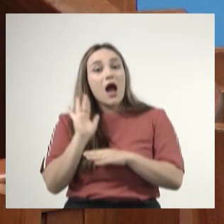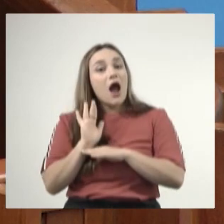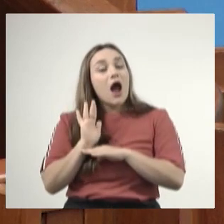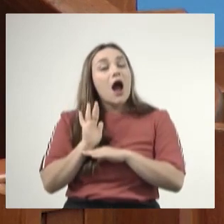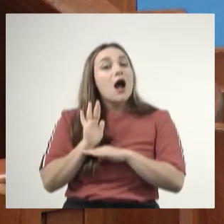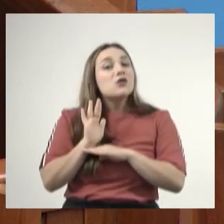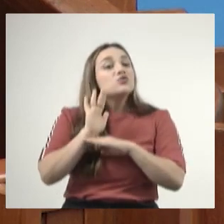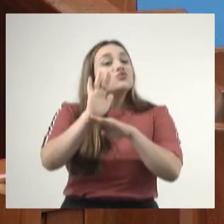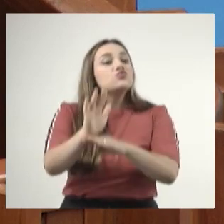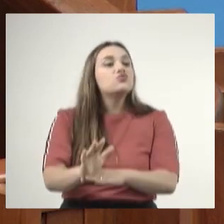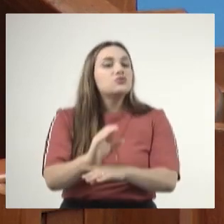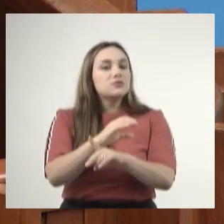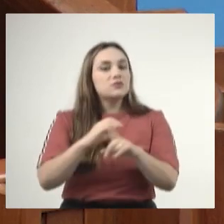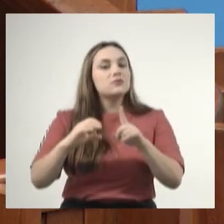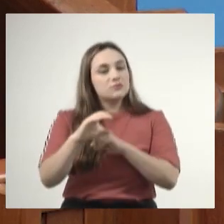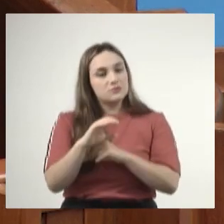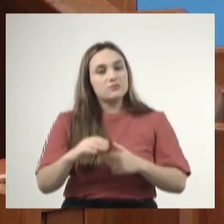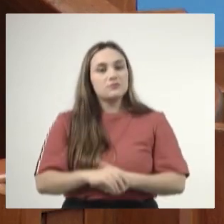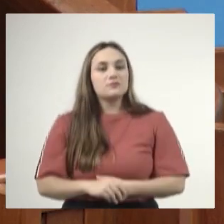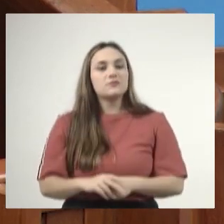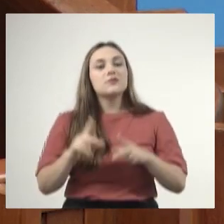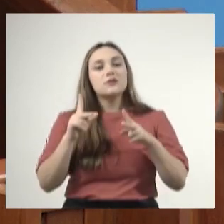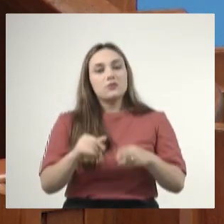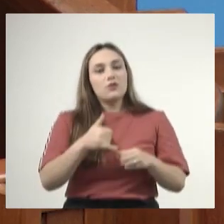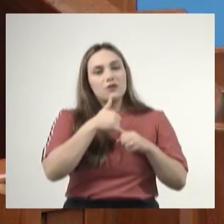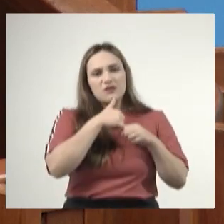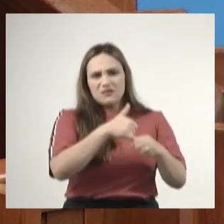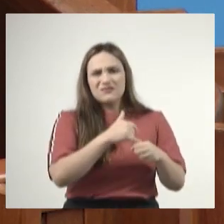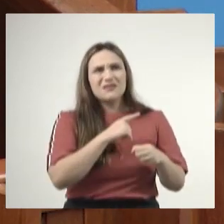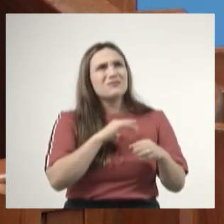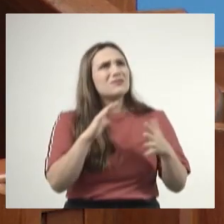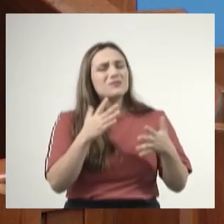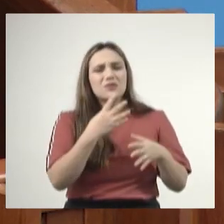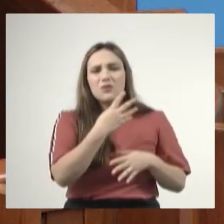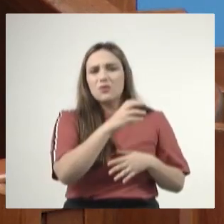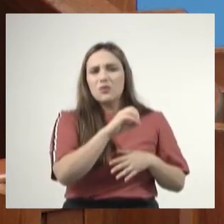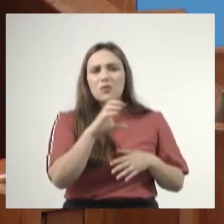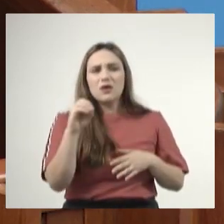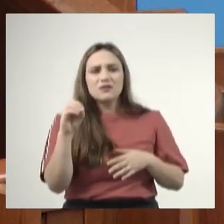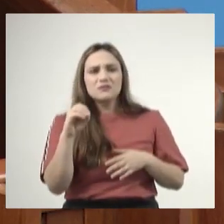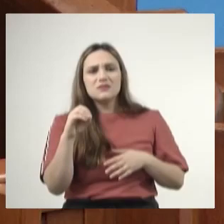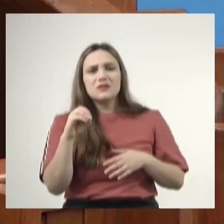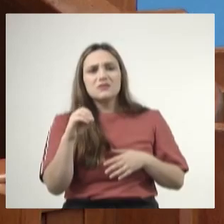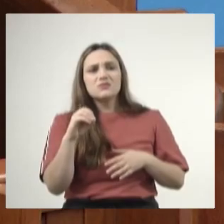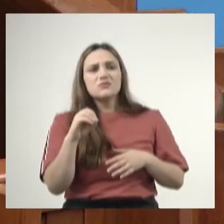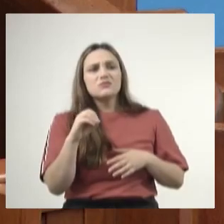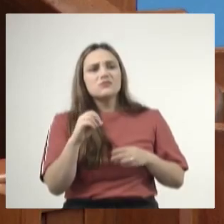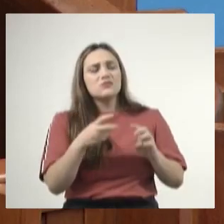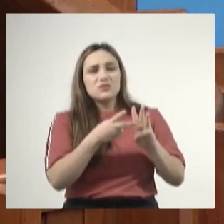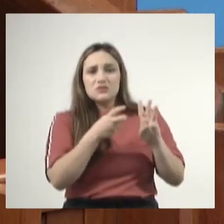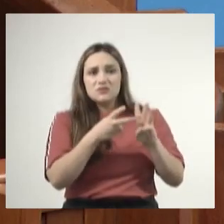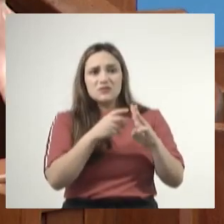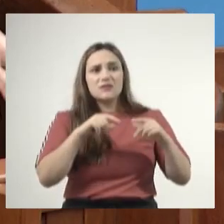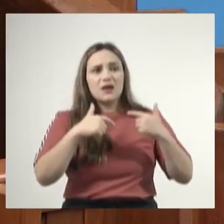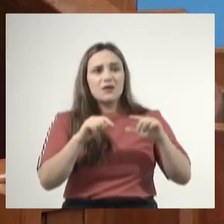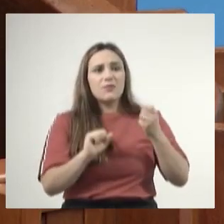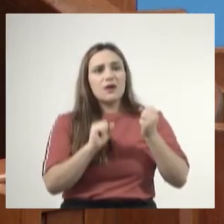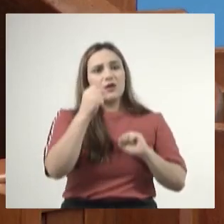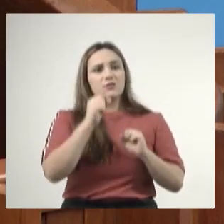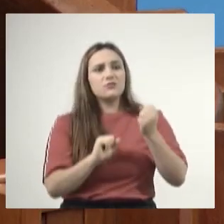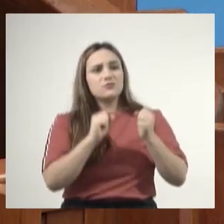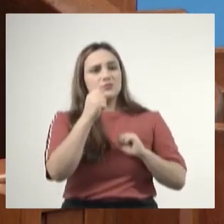as comunidades. Igual o Carapó, tem mais de 400 índios empregados na usina Heisen, com